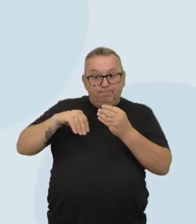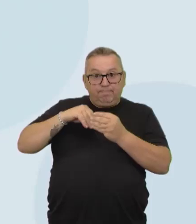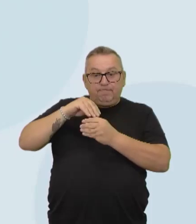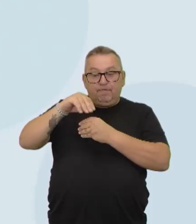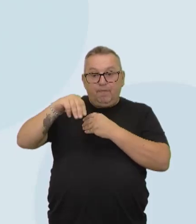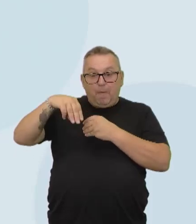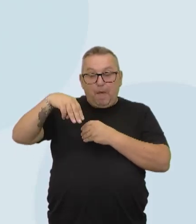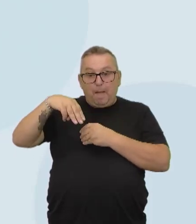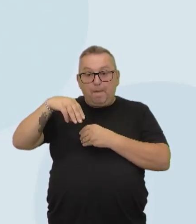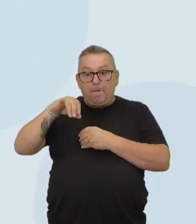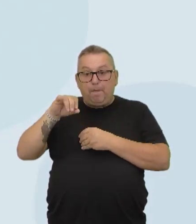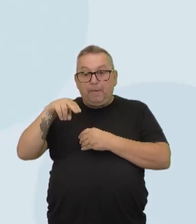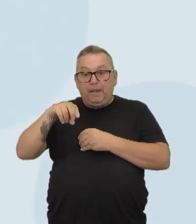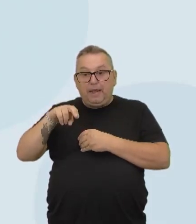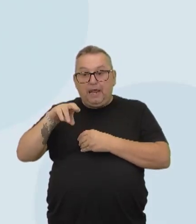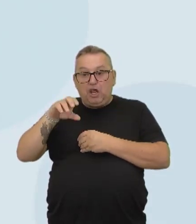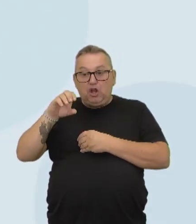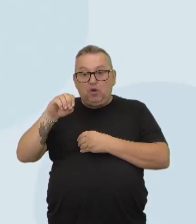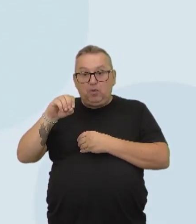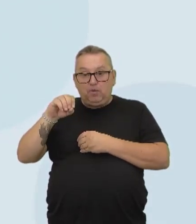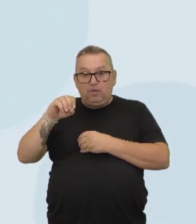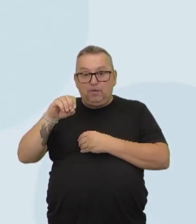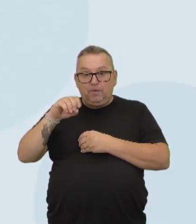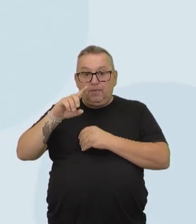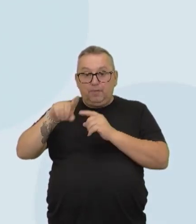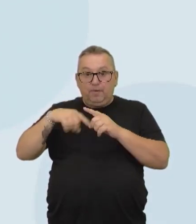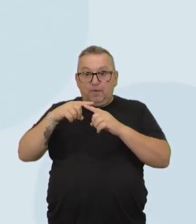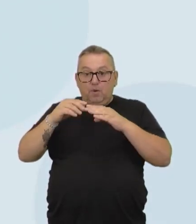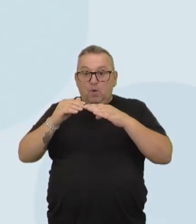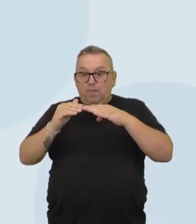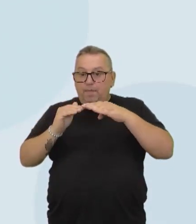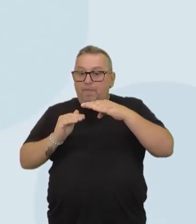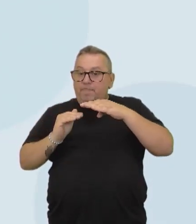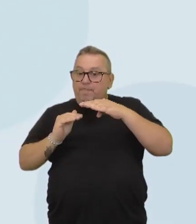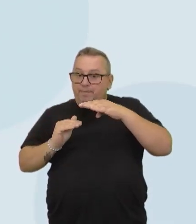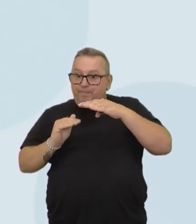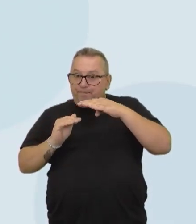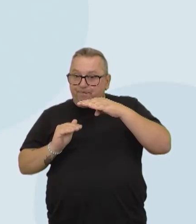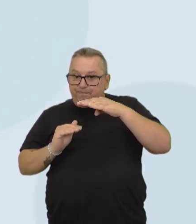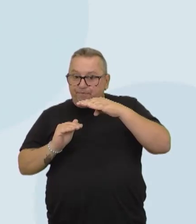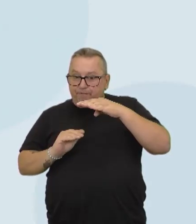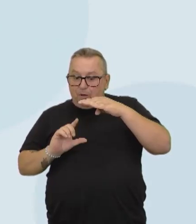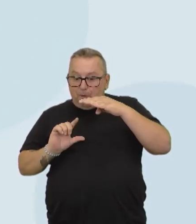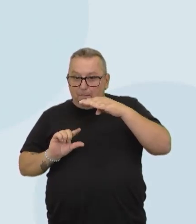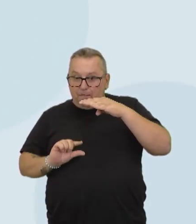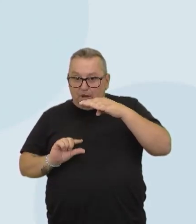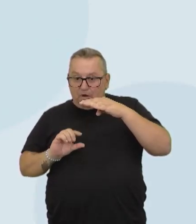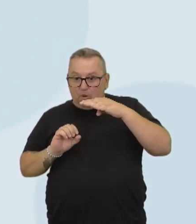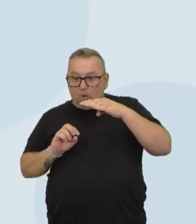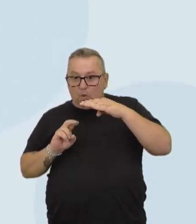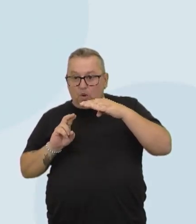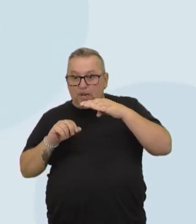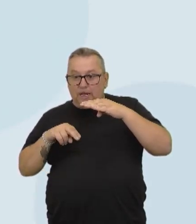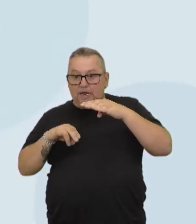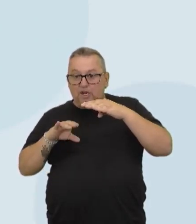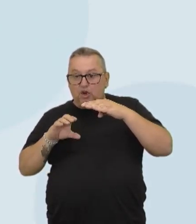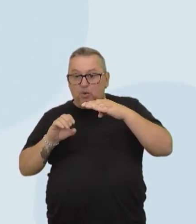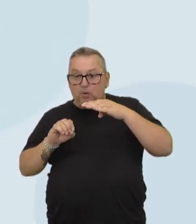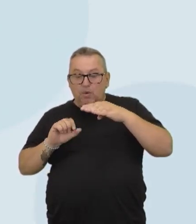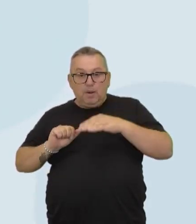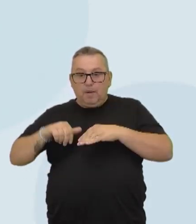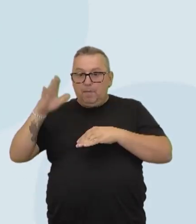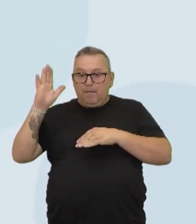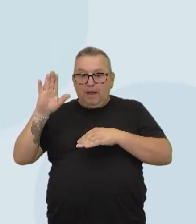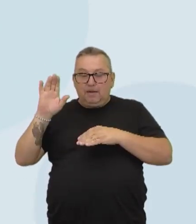de minério com material orgânico. Então, quanto mais baixo o solo, menos material orgânico vai ter e